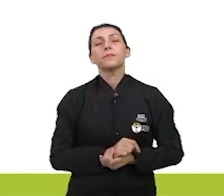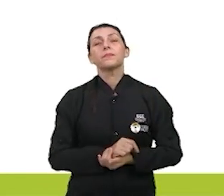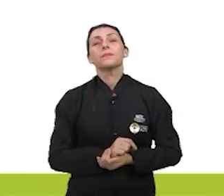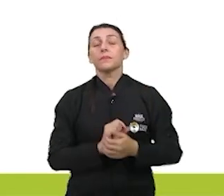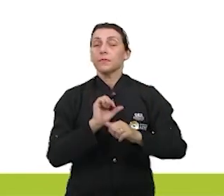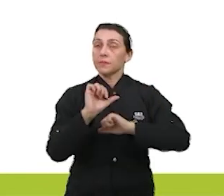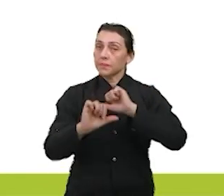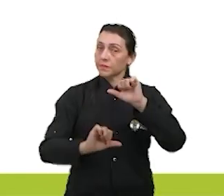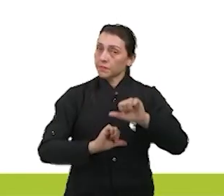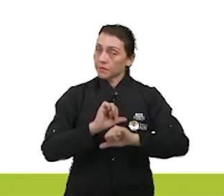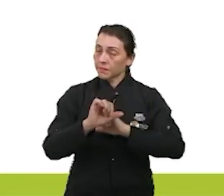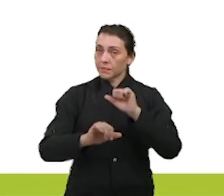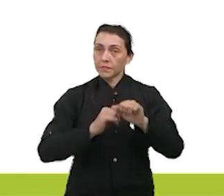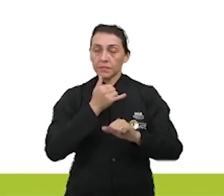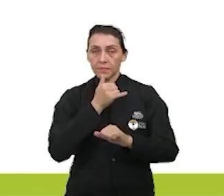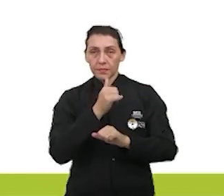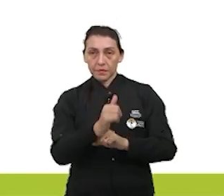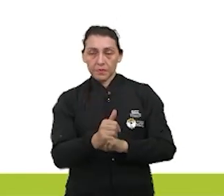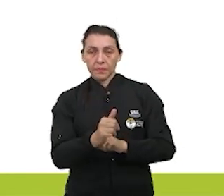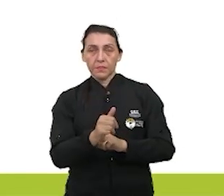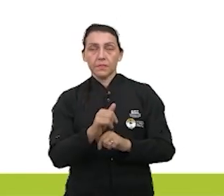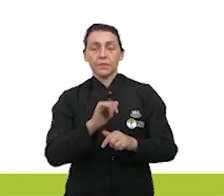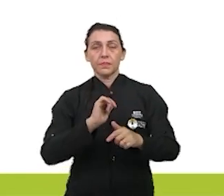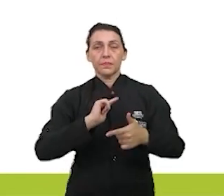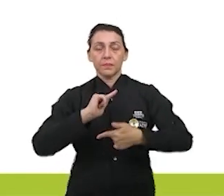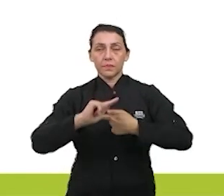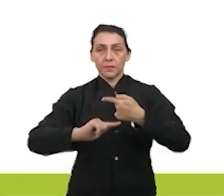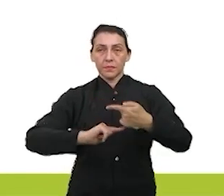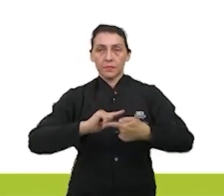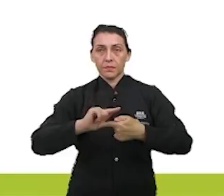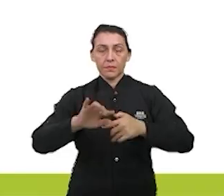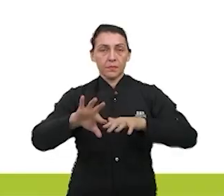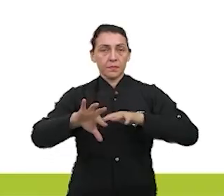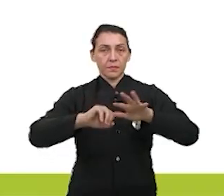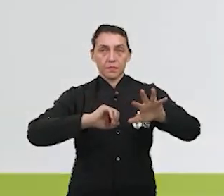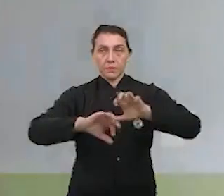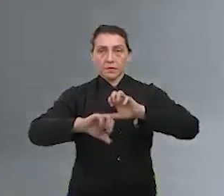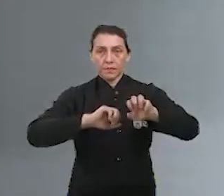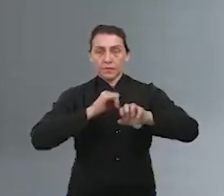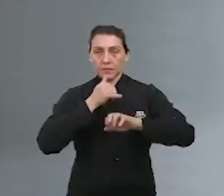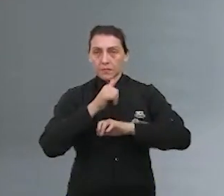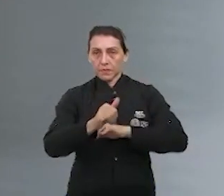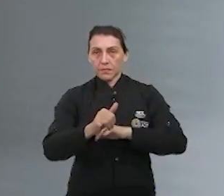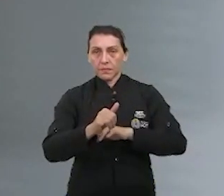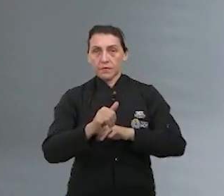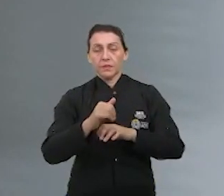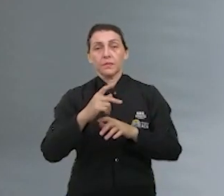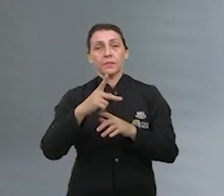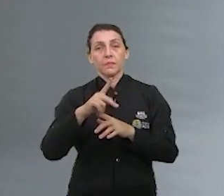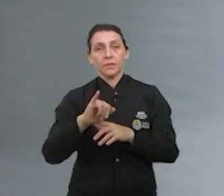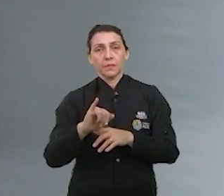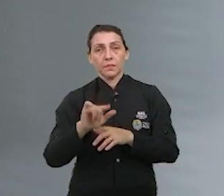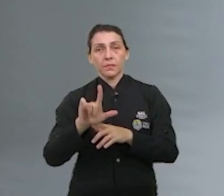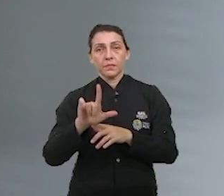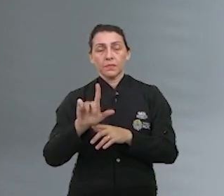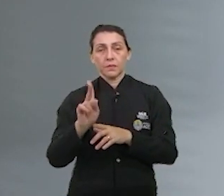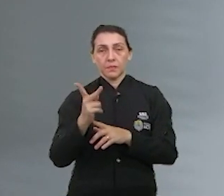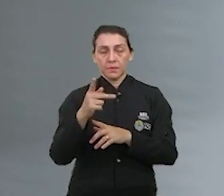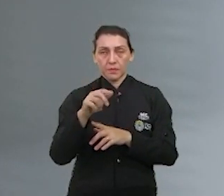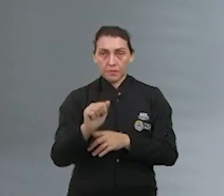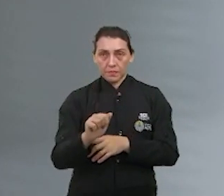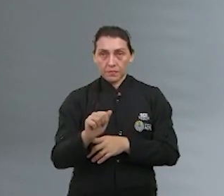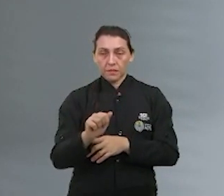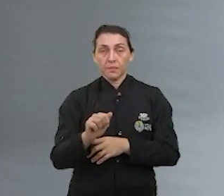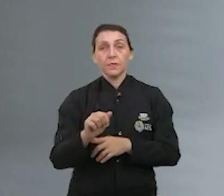a transformação de energia do gerador, ele vai pegar energia qualquer. A gente falou da pilha na aula passada. A pilha é o quê?